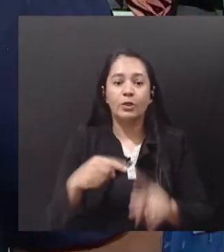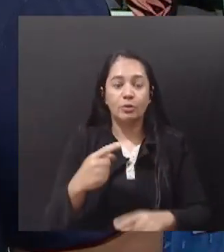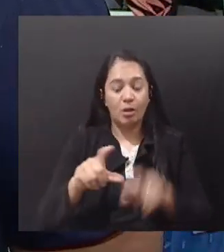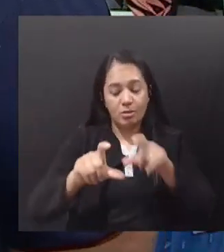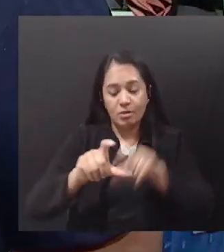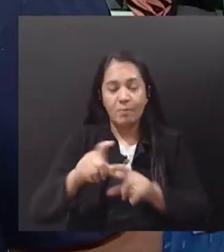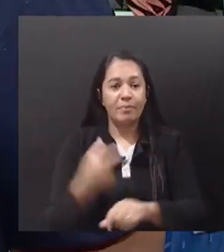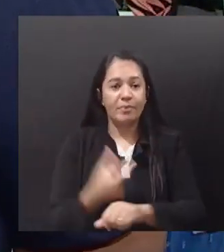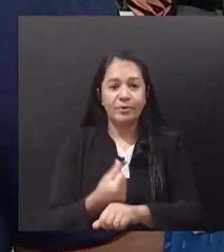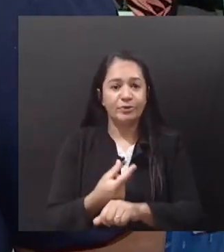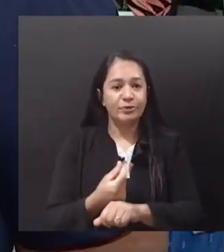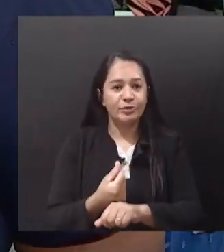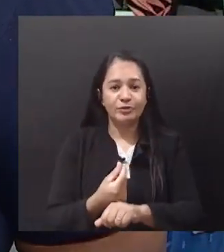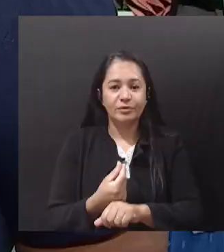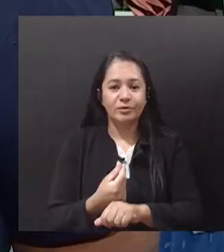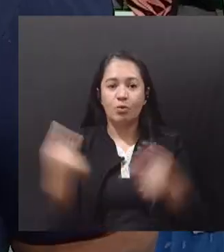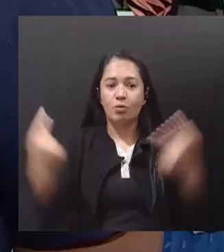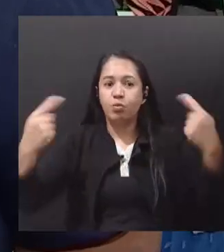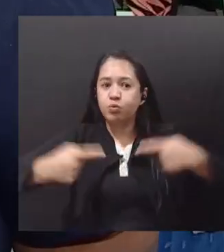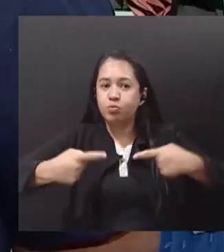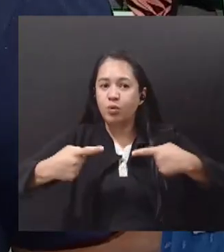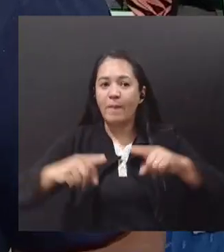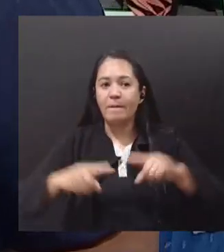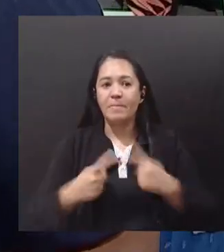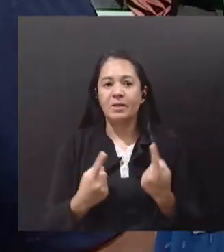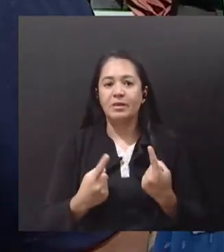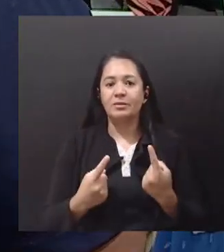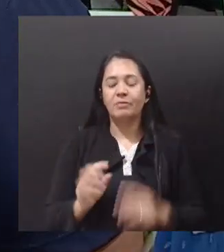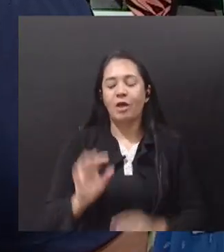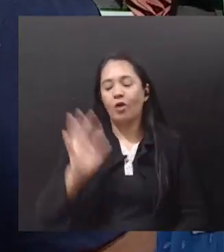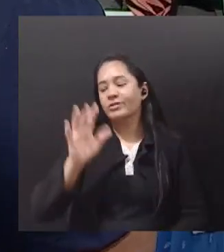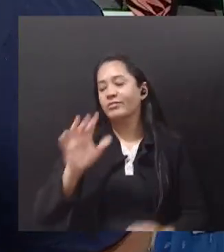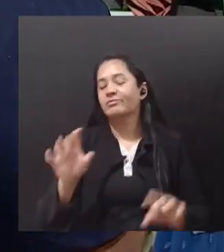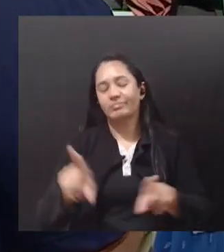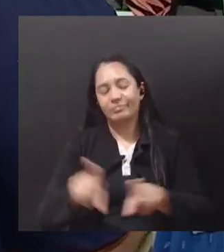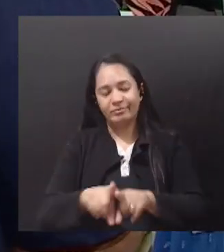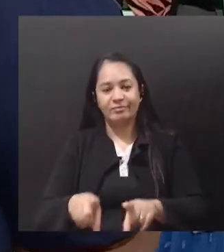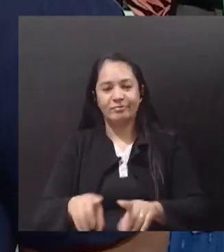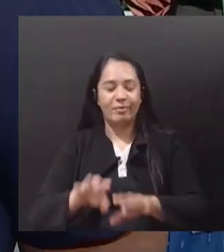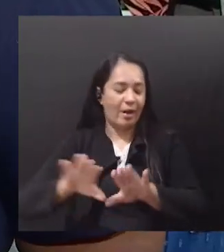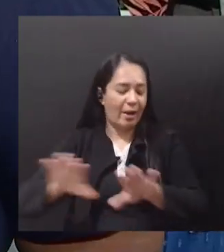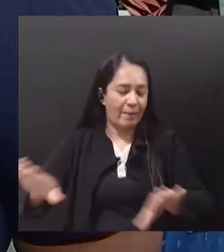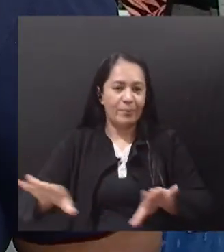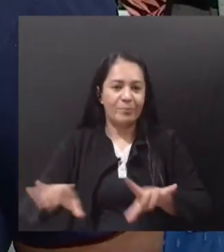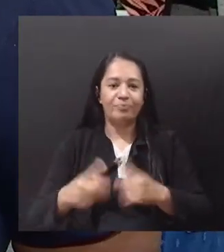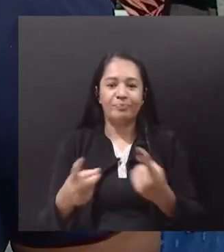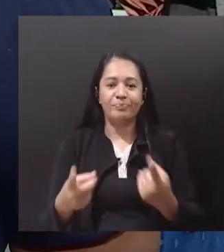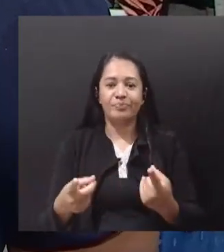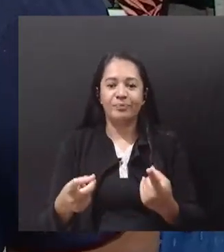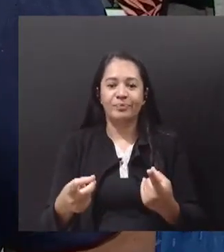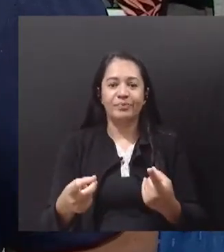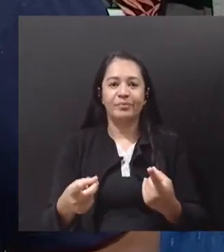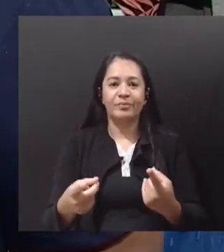foi assim, foi desafiador, mas passamos também essa fase, mas foi assim, eu acho que foi o período que a